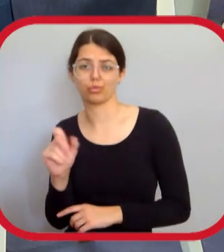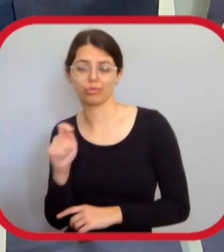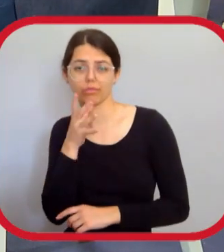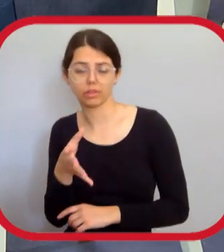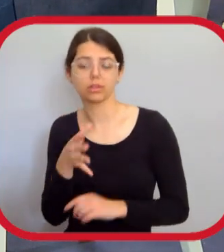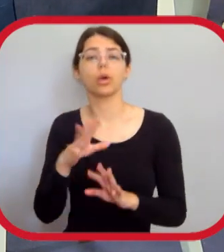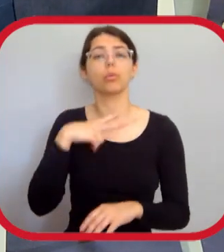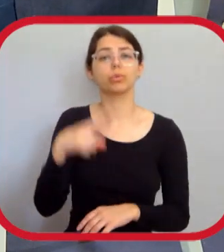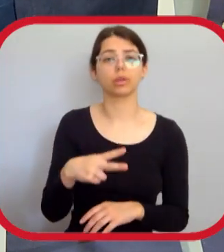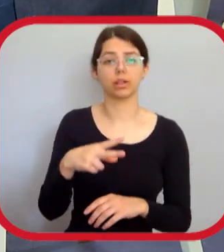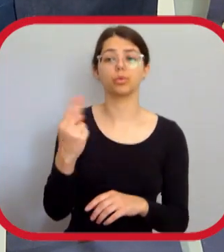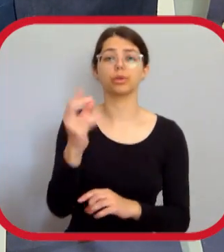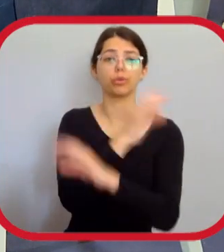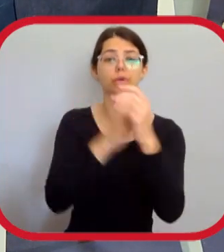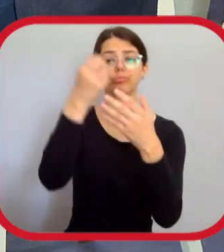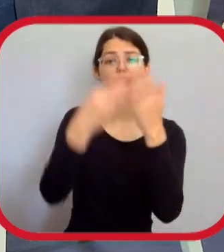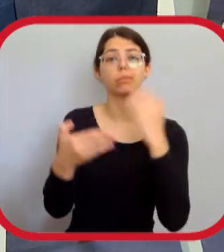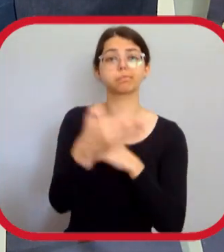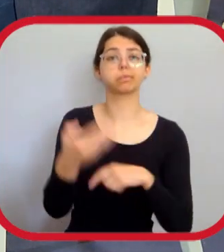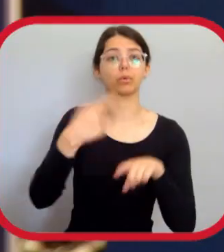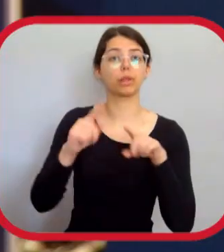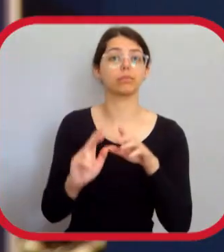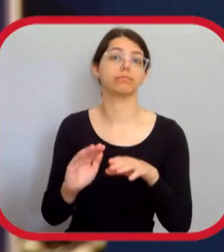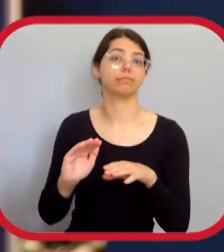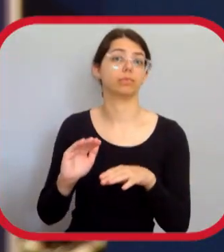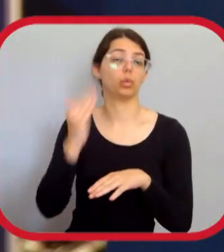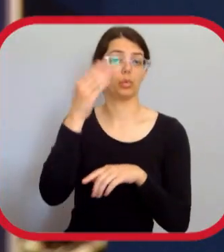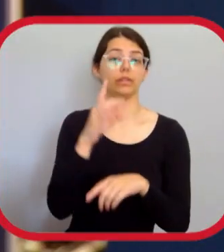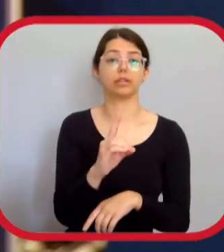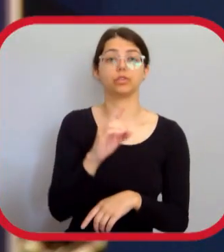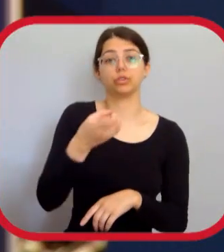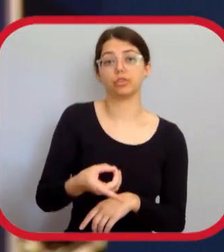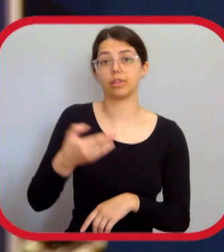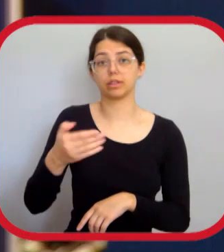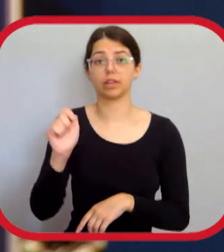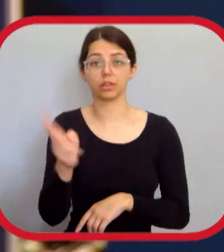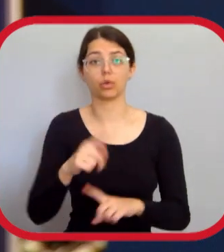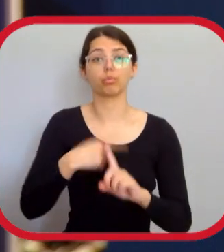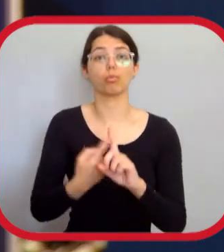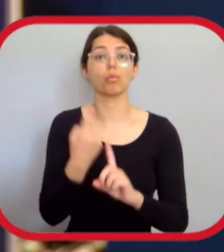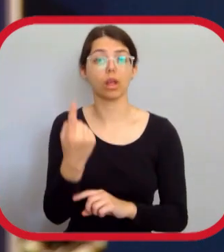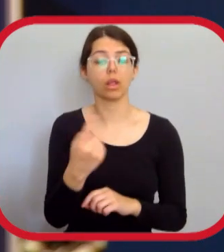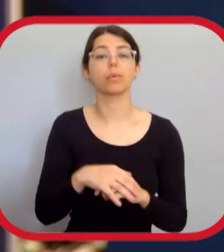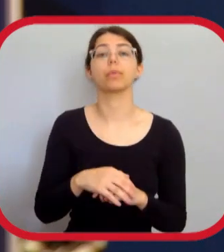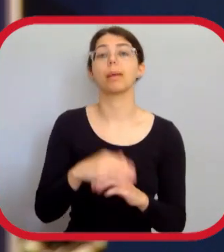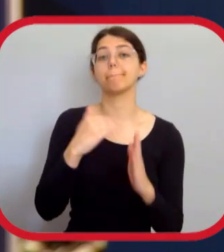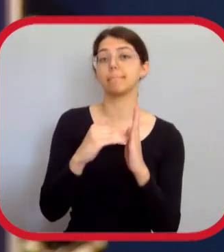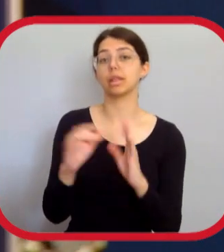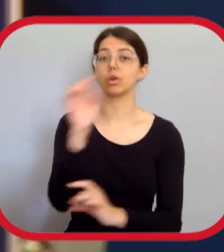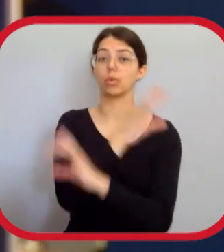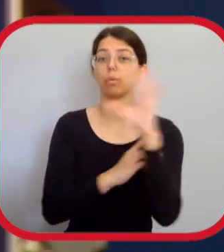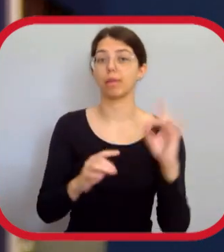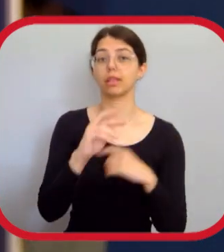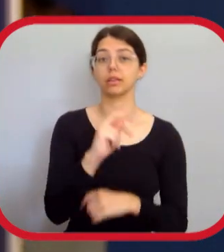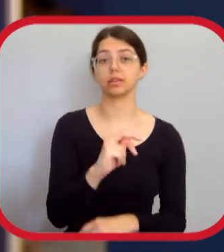de mencionar, Portugal é o 7º país da União Europeia com a propina mais elevada, com uma média de 697 euros ao ano, enquanto que a